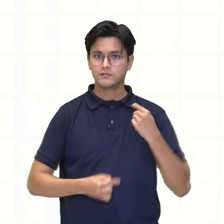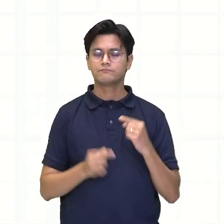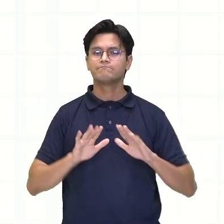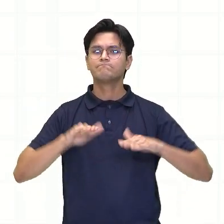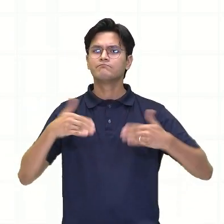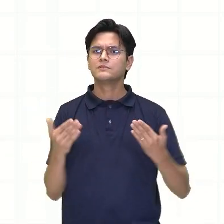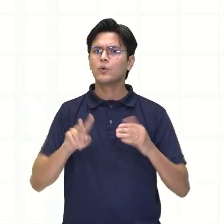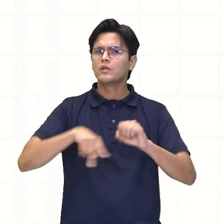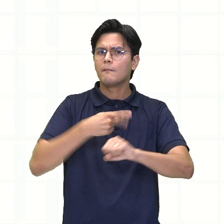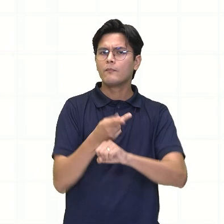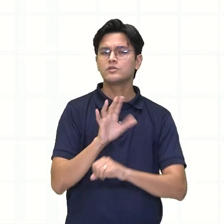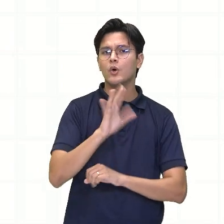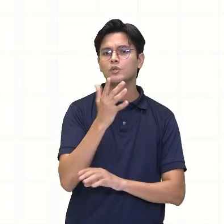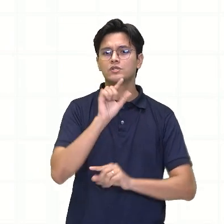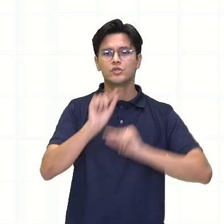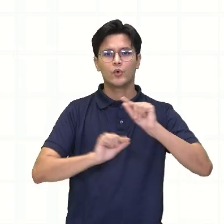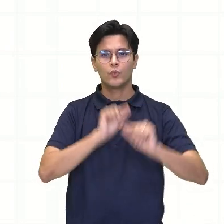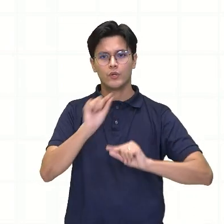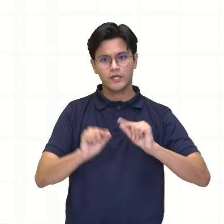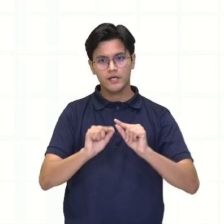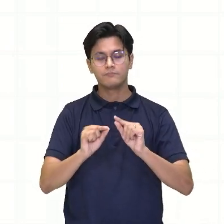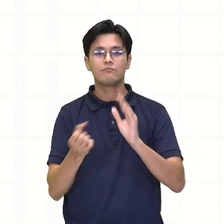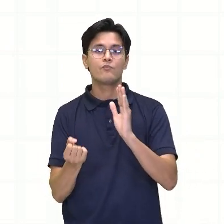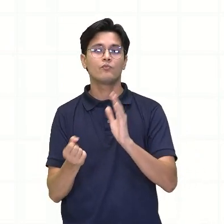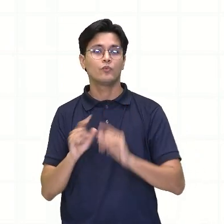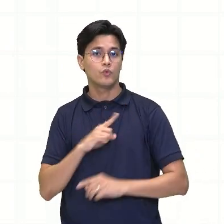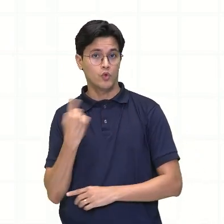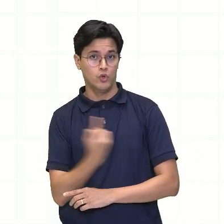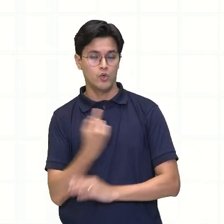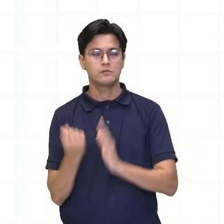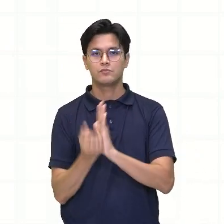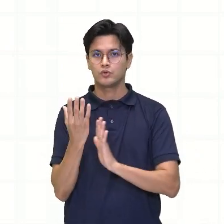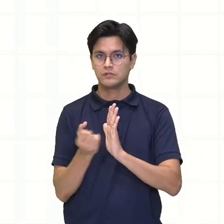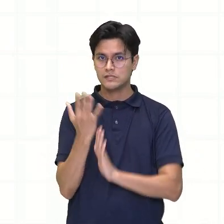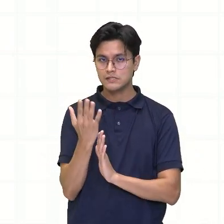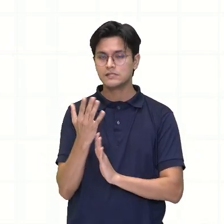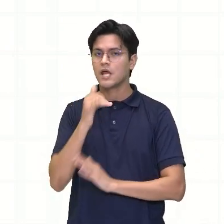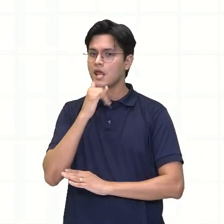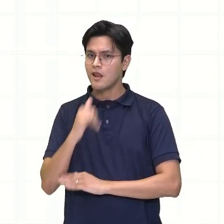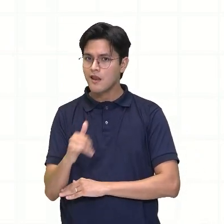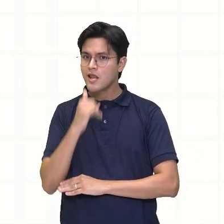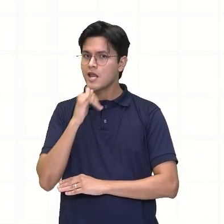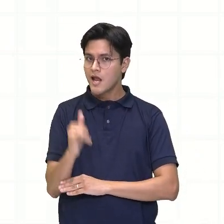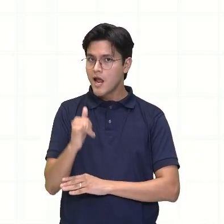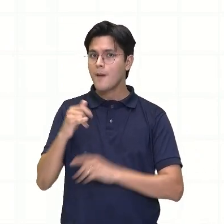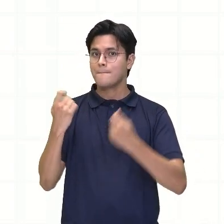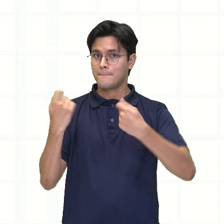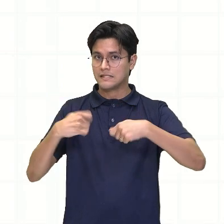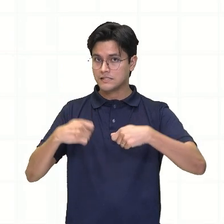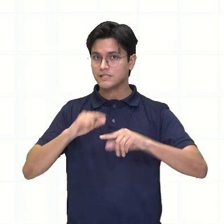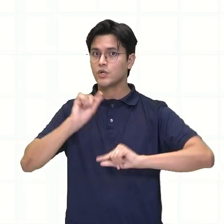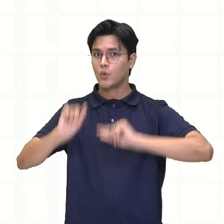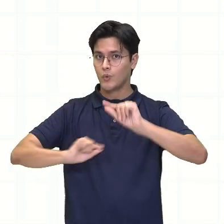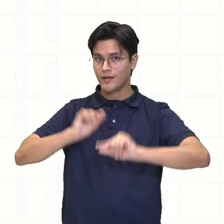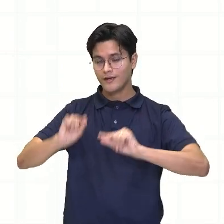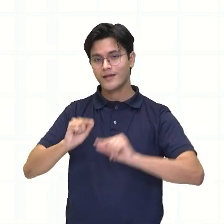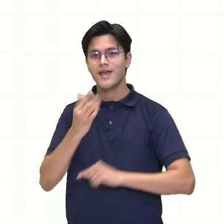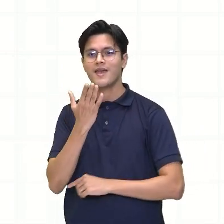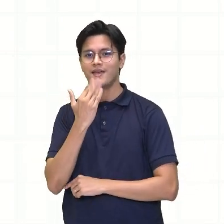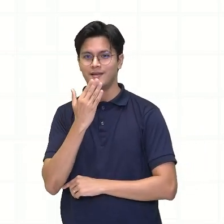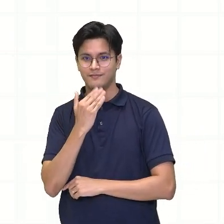Para nós gerarmos energia, é necessário aí haver a alimentação, né? Então, aqui a gente está vendo